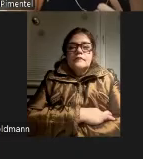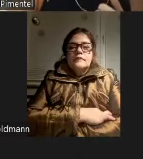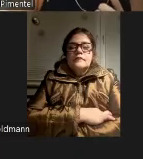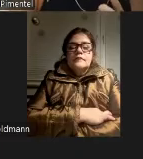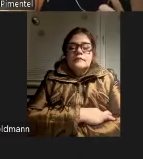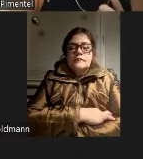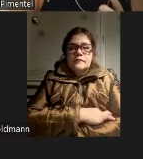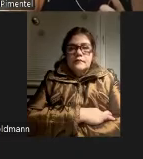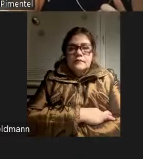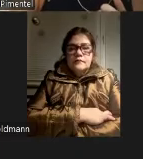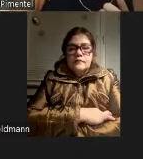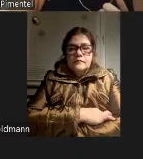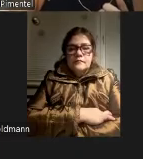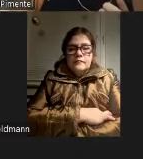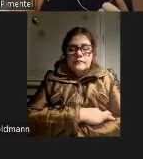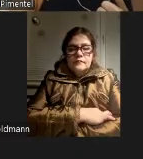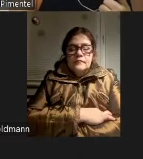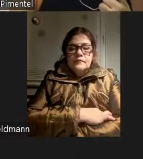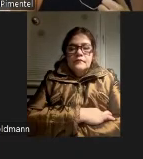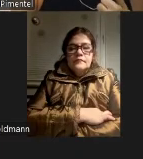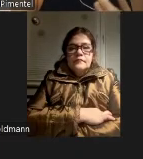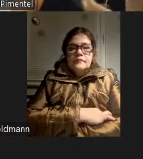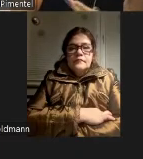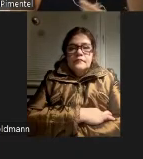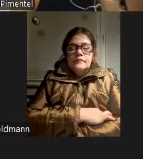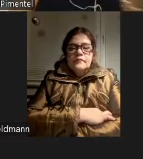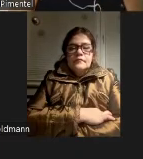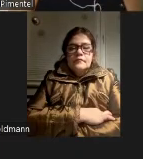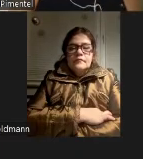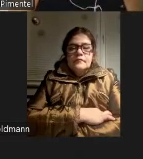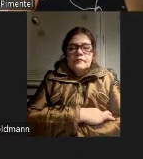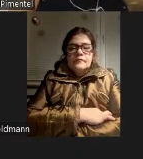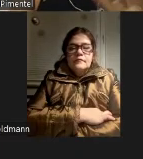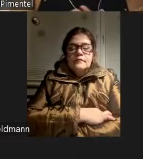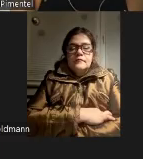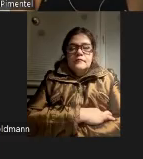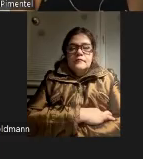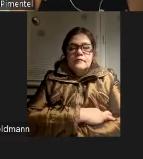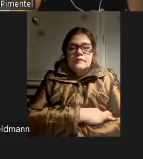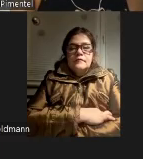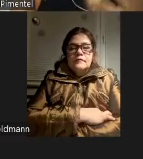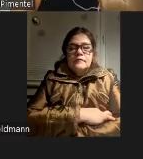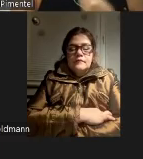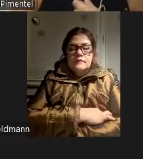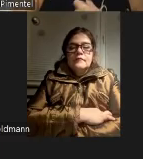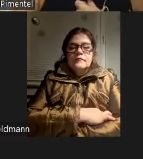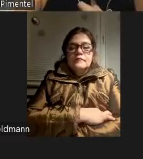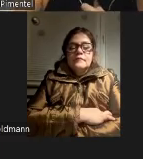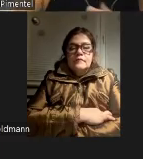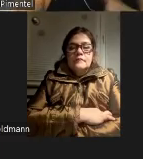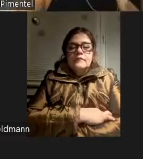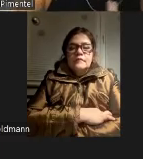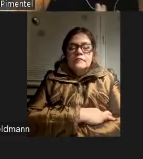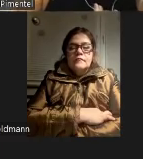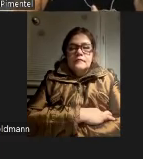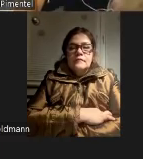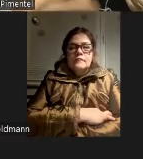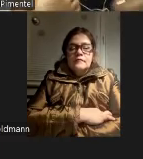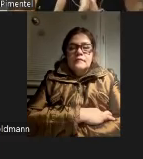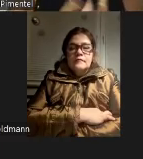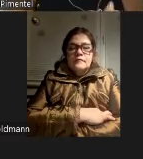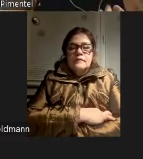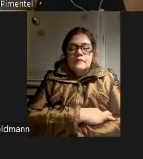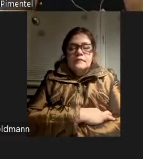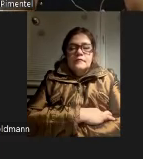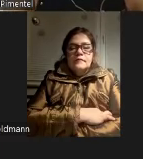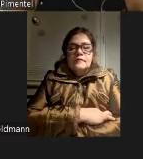tá? E aí, a gente tem o que a gente chama de sono normal. Para vocês que não estudaram sono ainda,